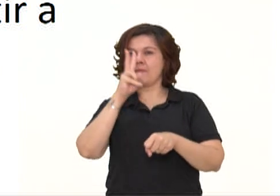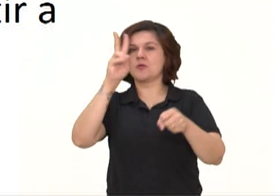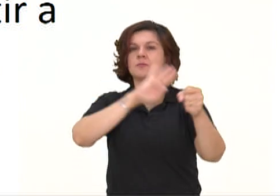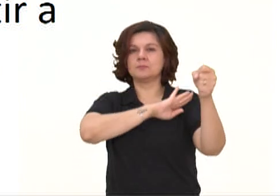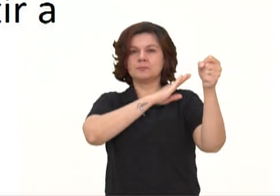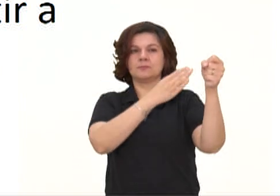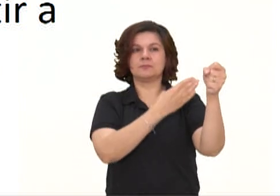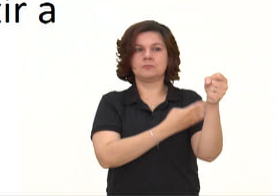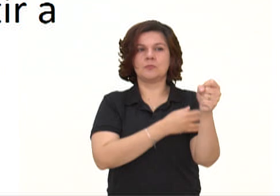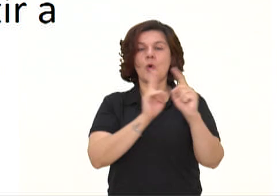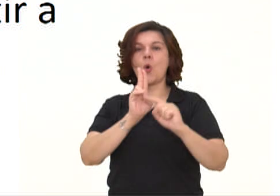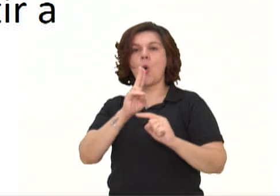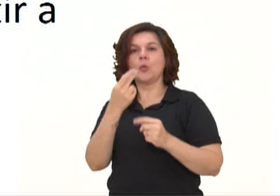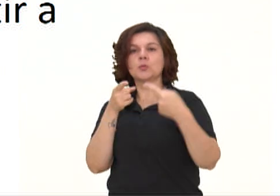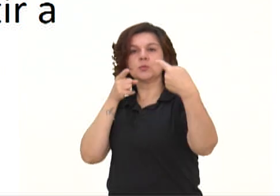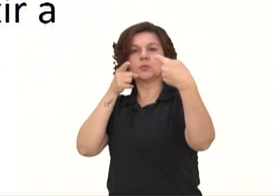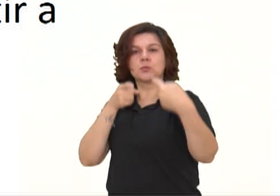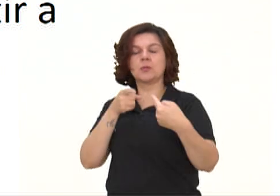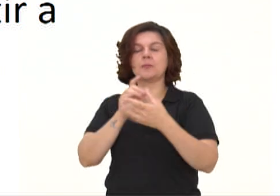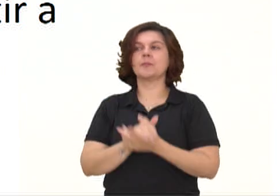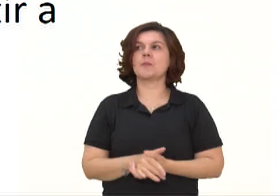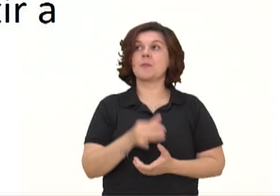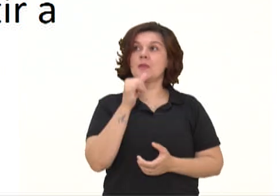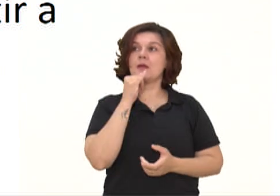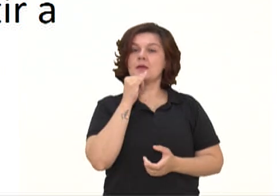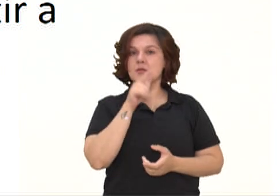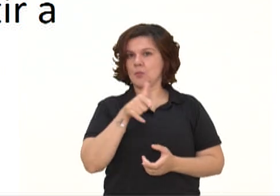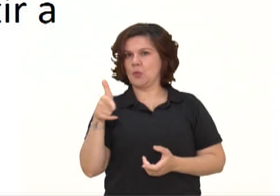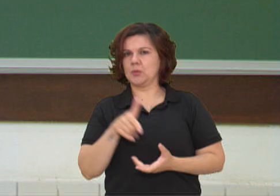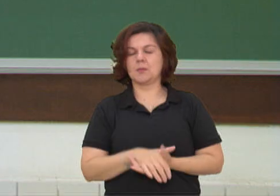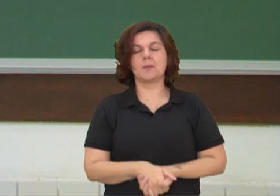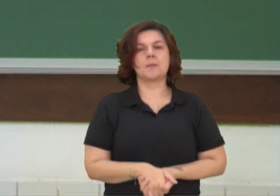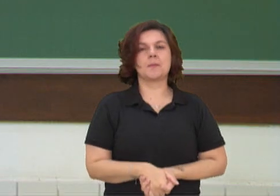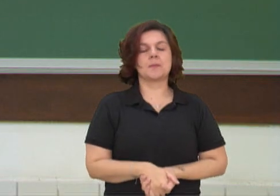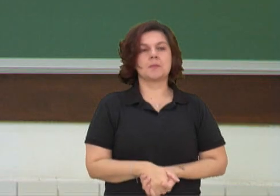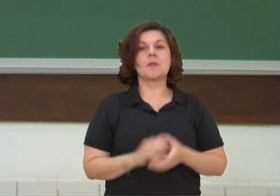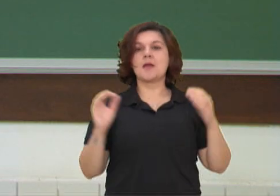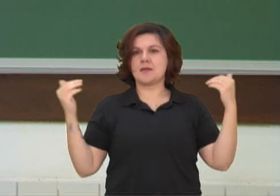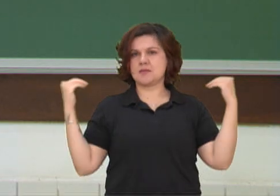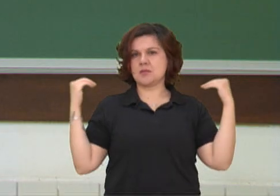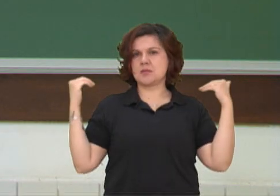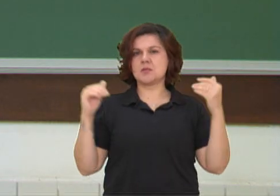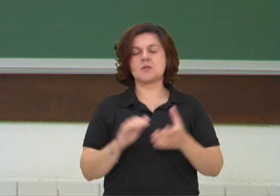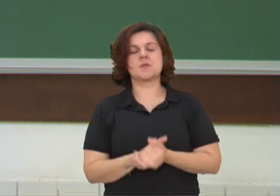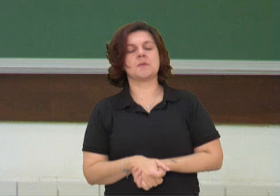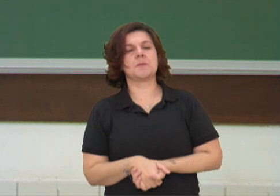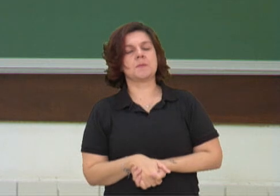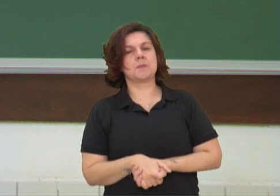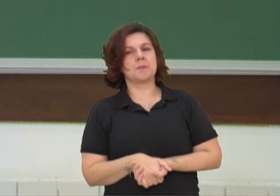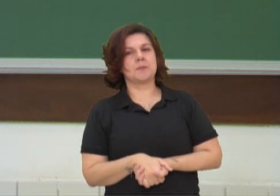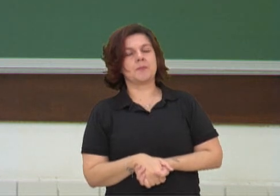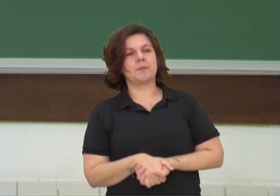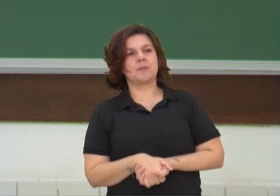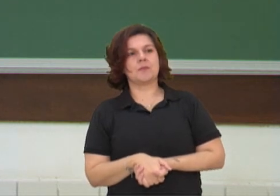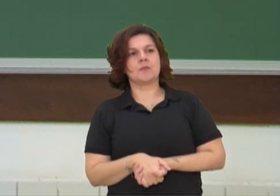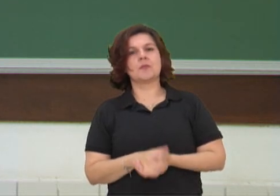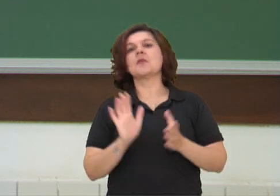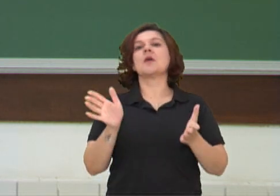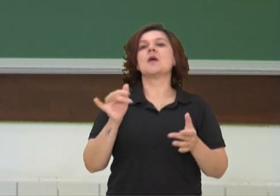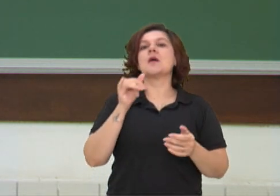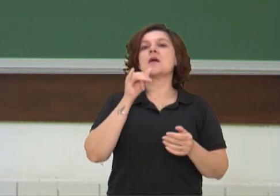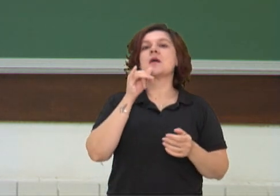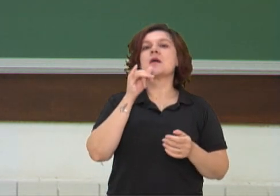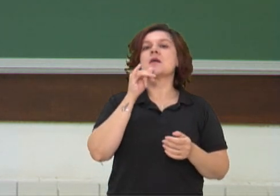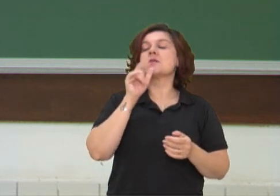a contrariedades. Então vamos pegar aqui o exemplo mais para exercícios físicos, para esforços físicos. Como eu citei aqui um exemplo de